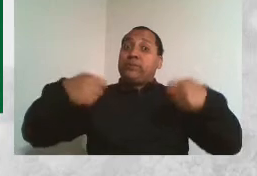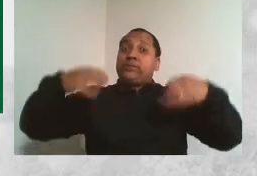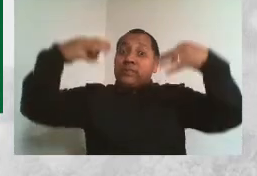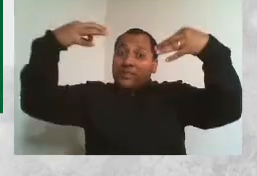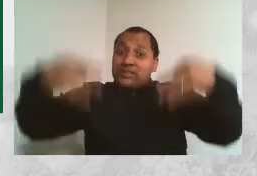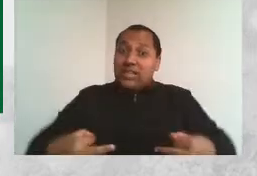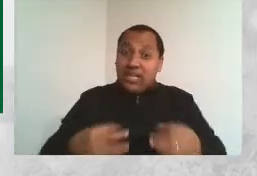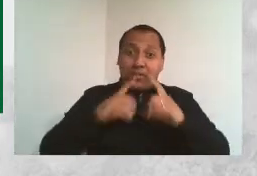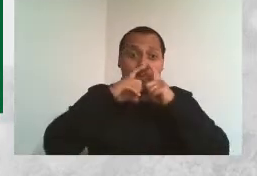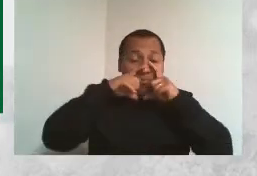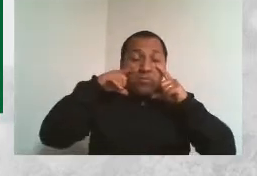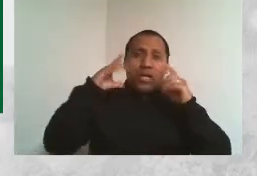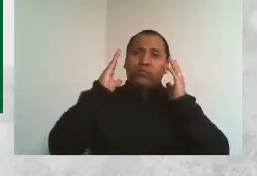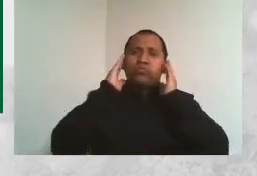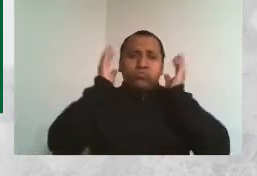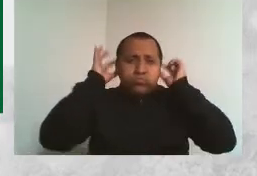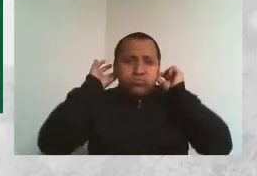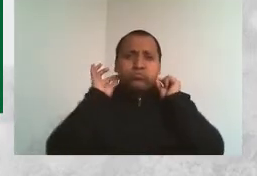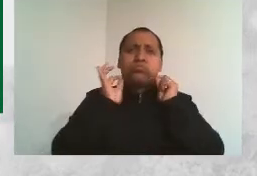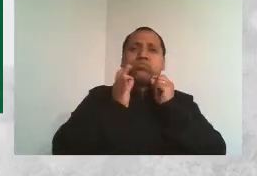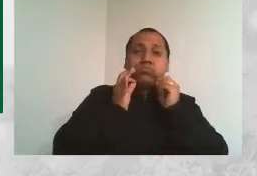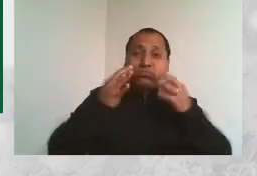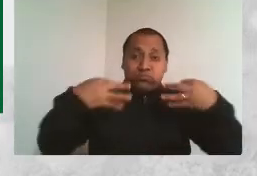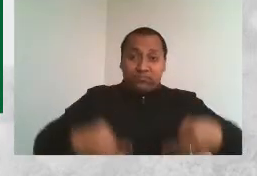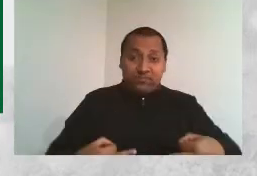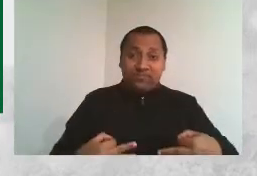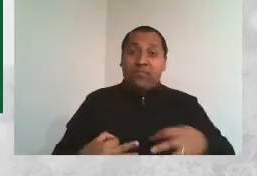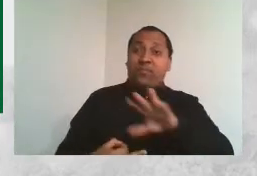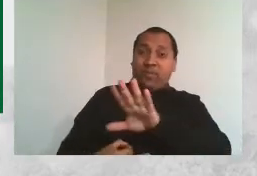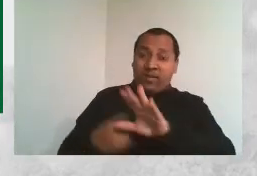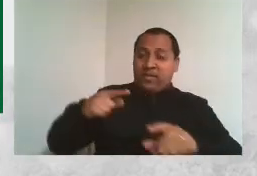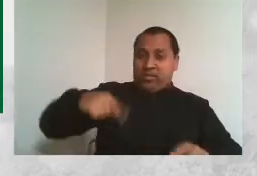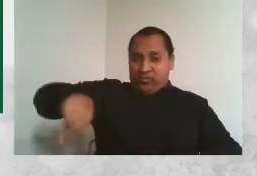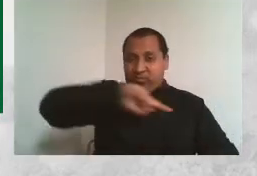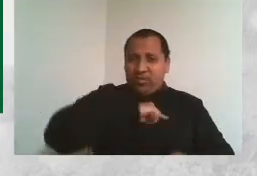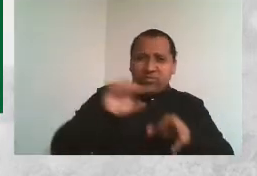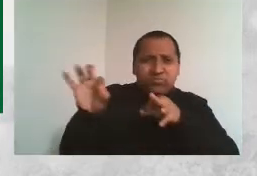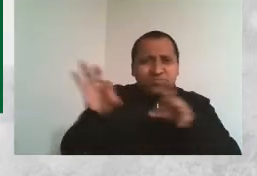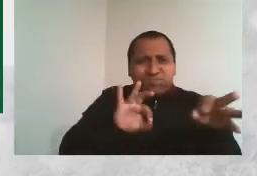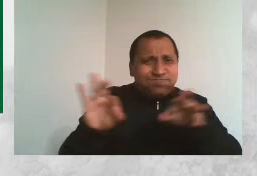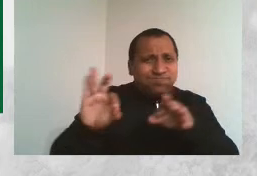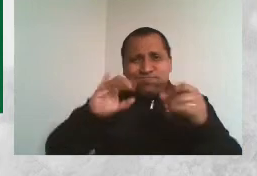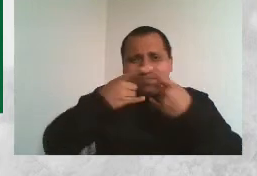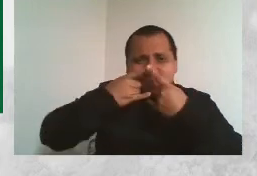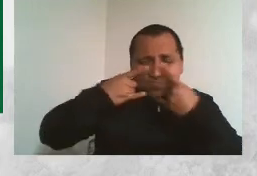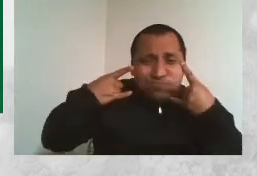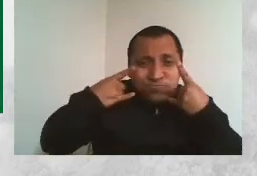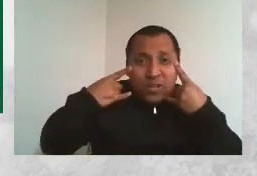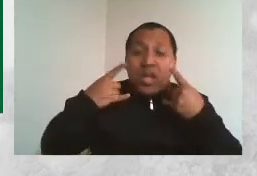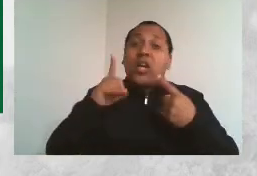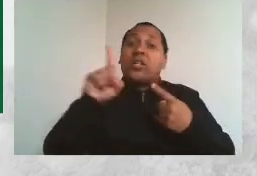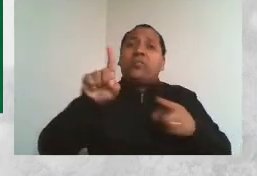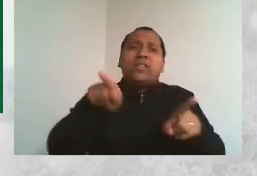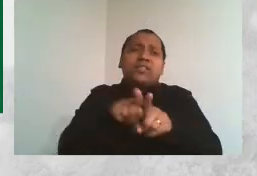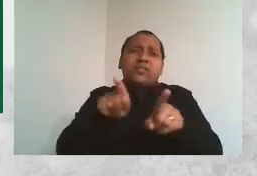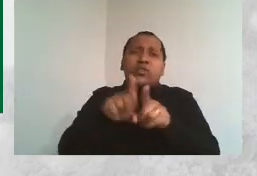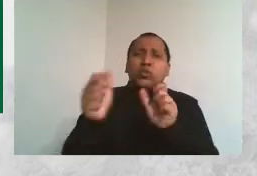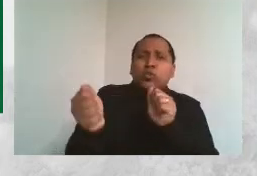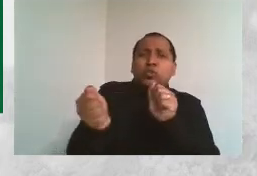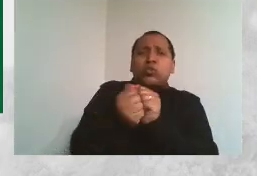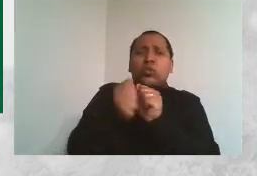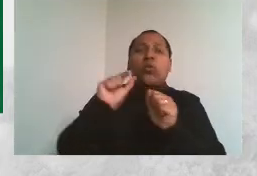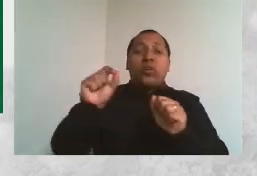a gente, além de confeccionar as máscaras, nós encaminhamos para a população, junto com a máscara,